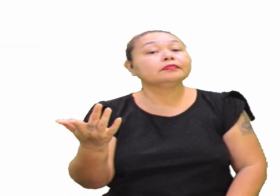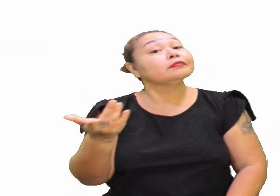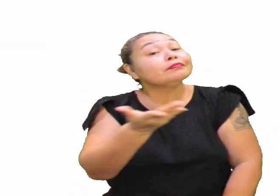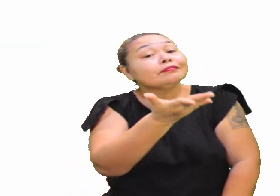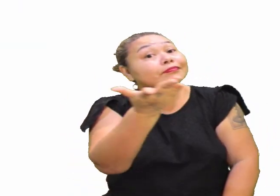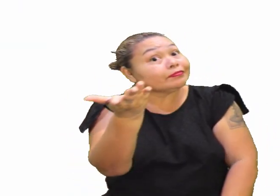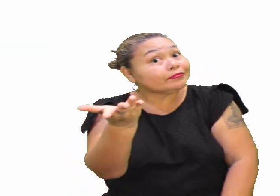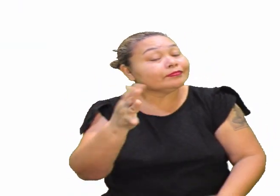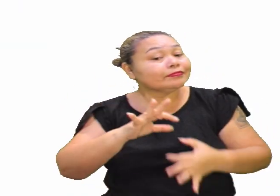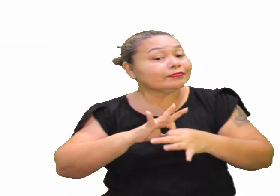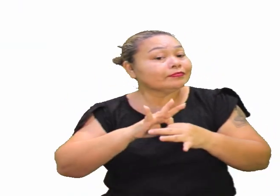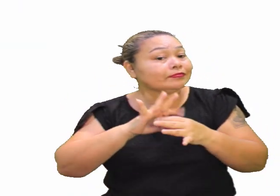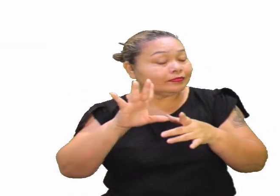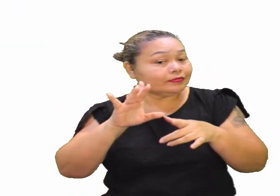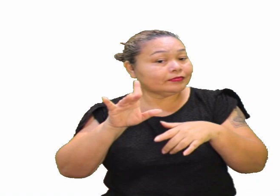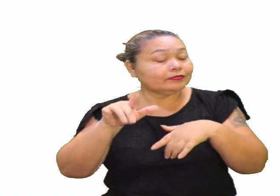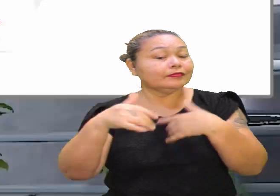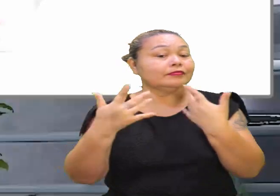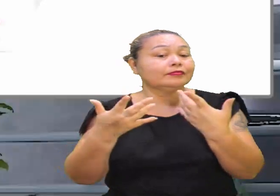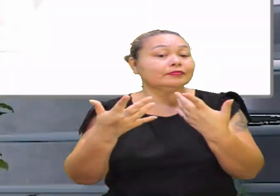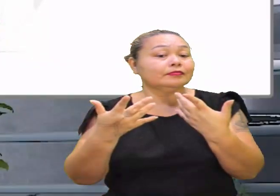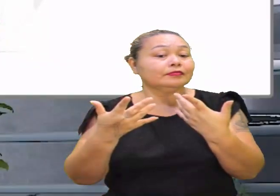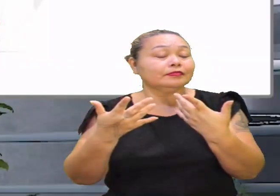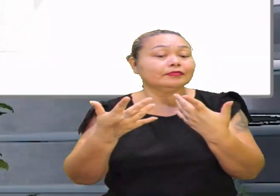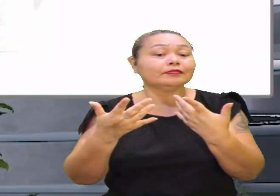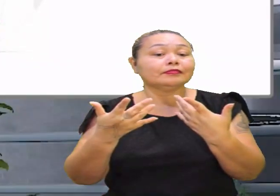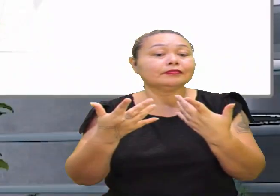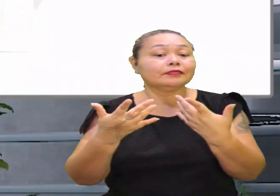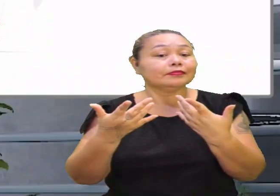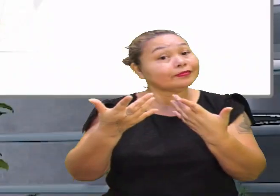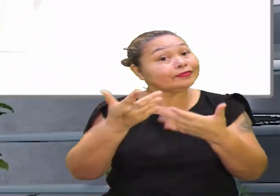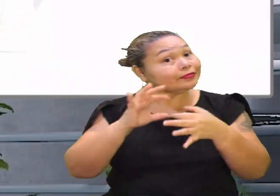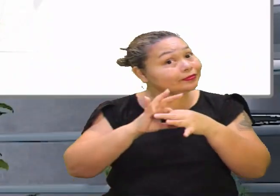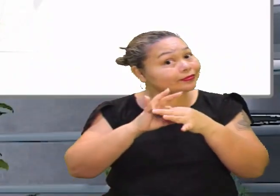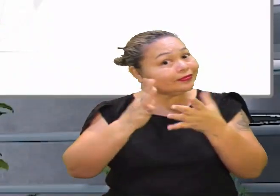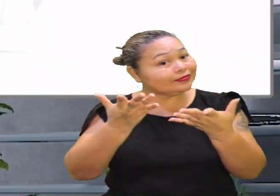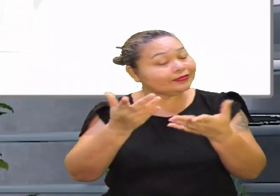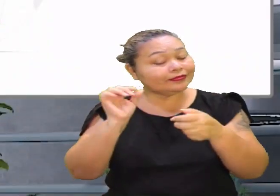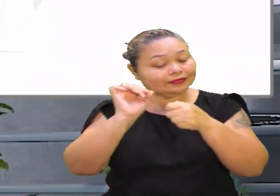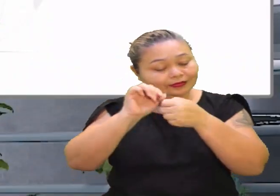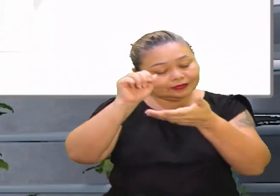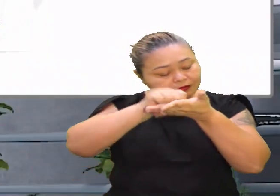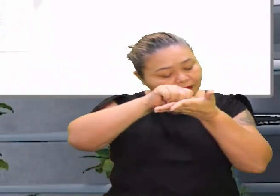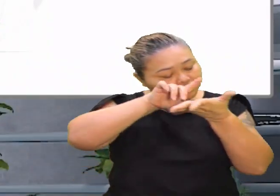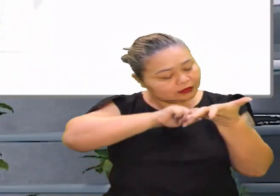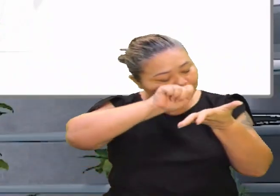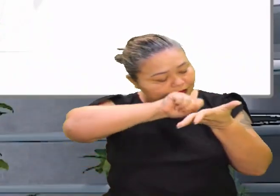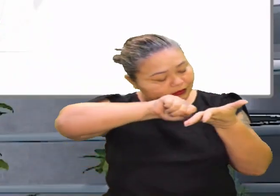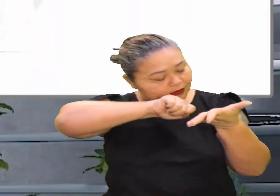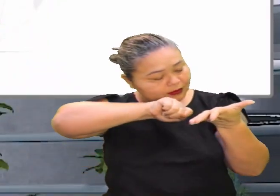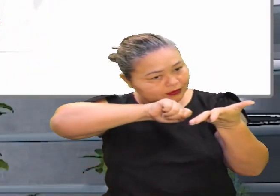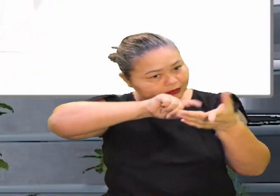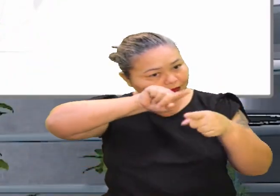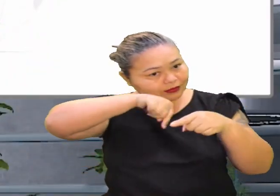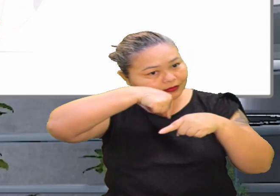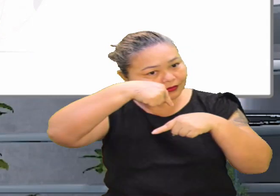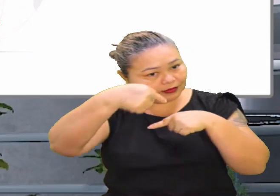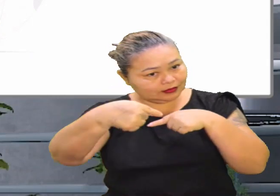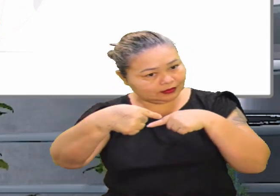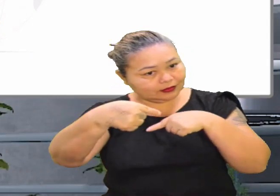de herança. Aí nós falamos que existem heranças dominantes, ligadas ao